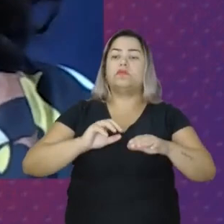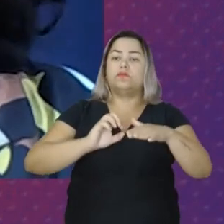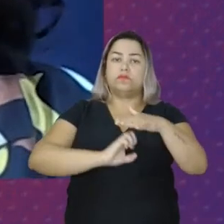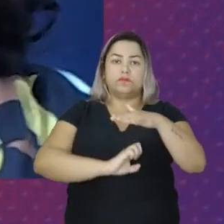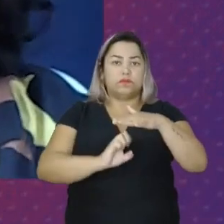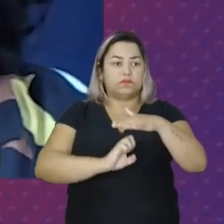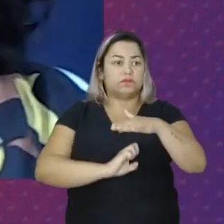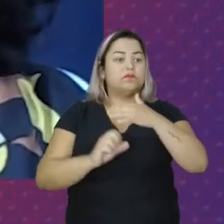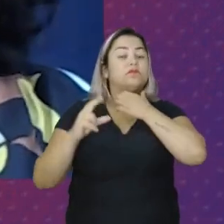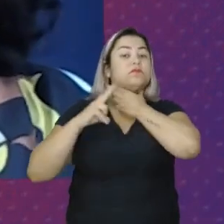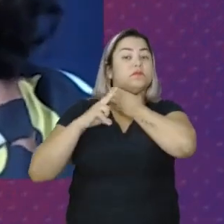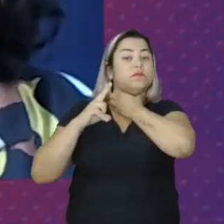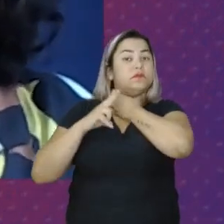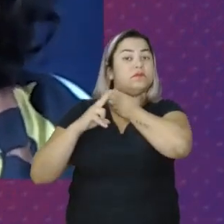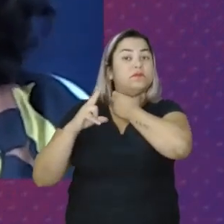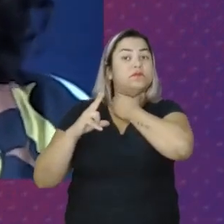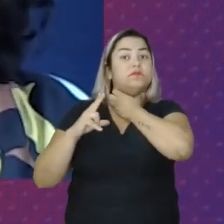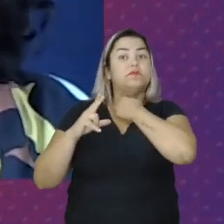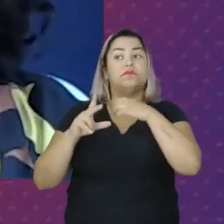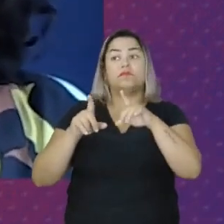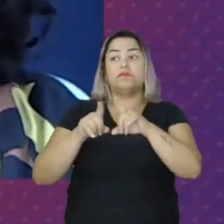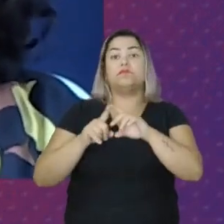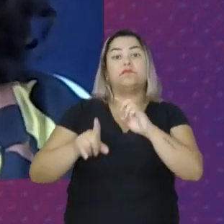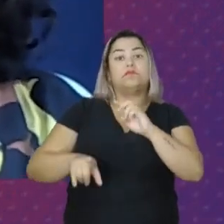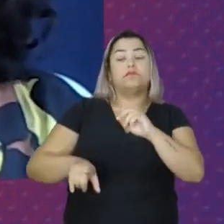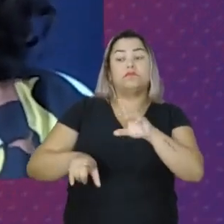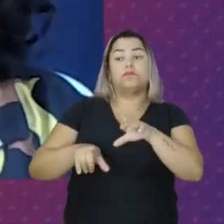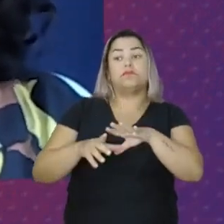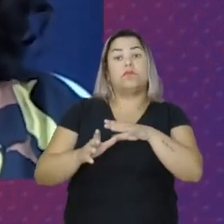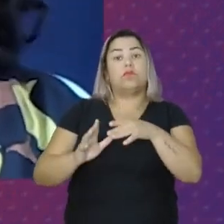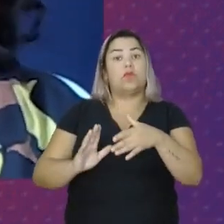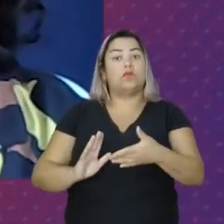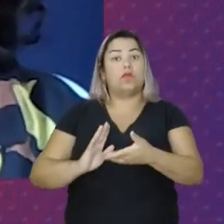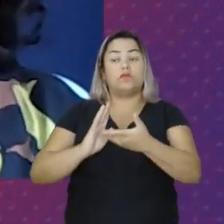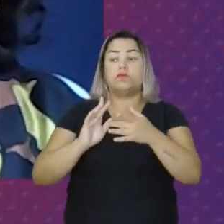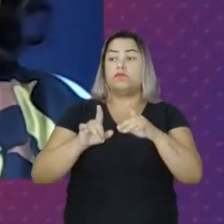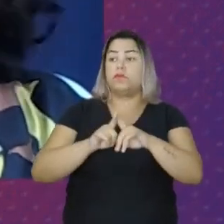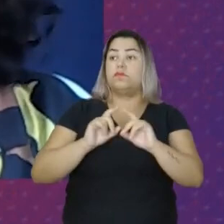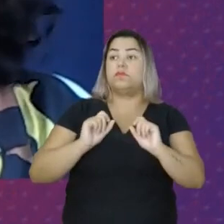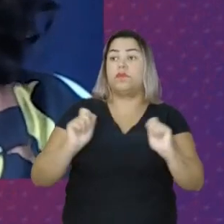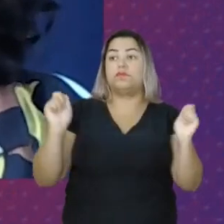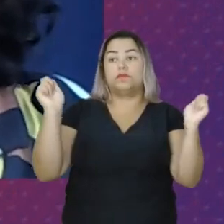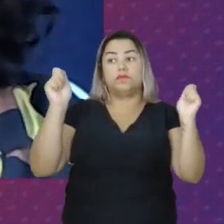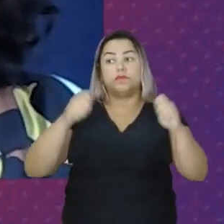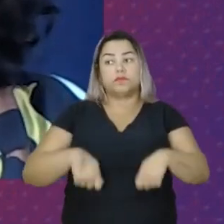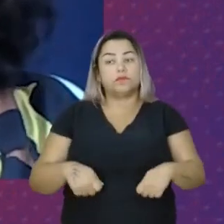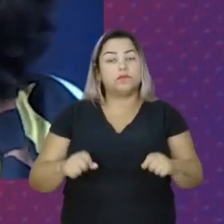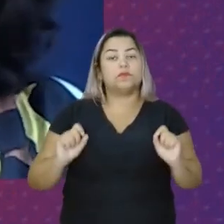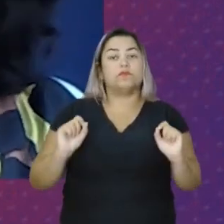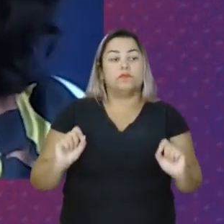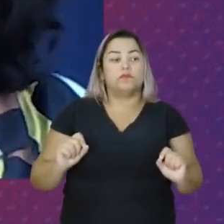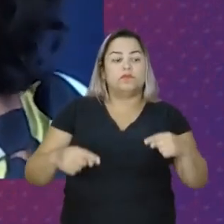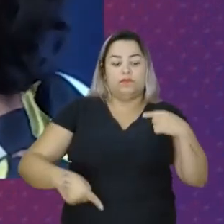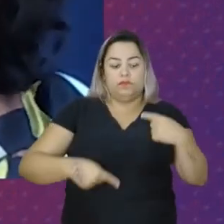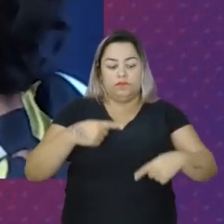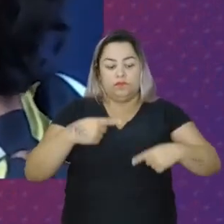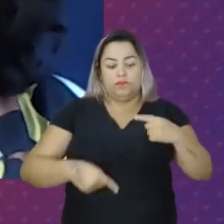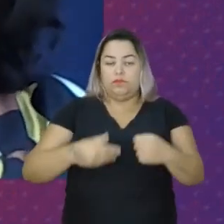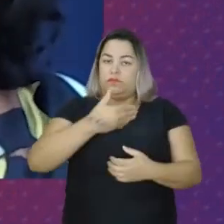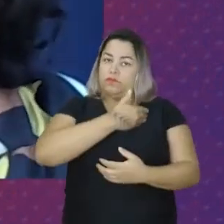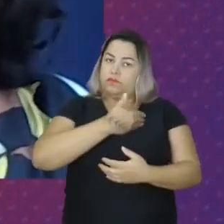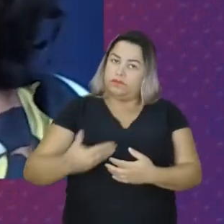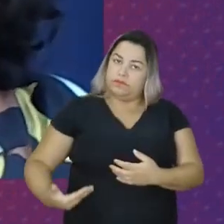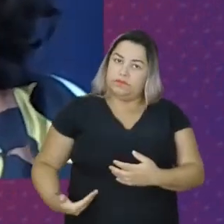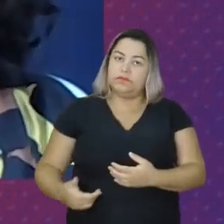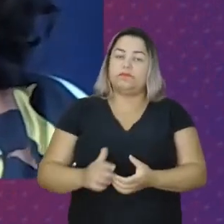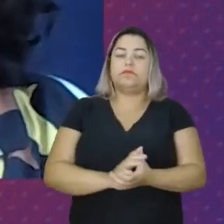no executivo, nos legislativos. Então, nós precisamos de políticas